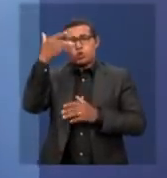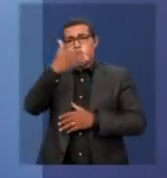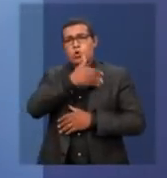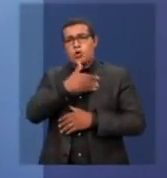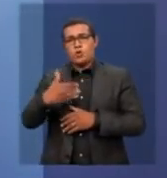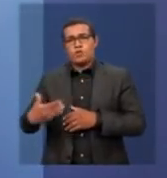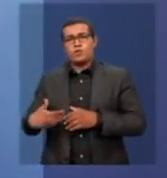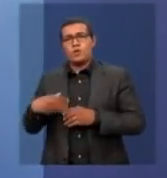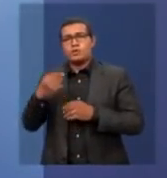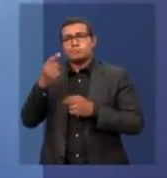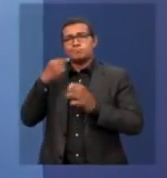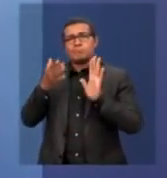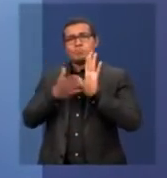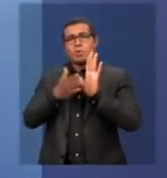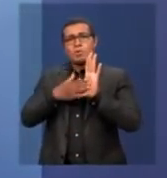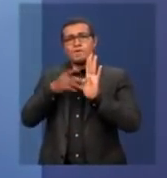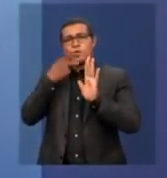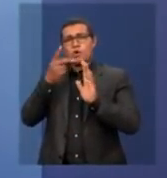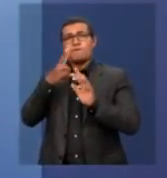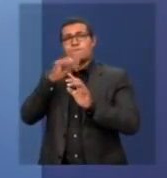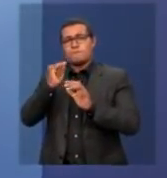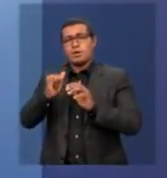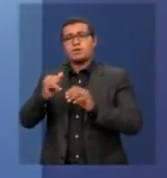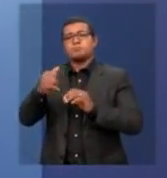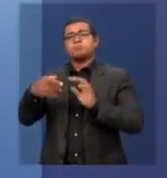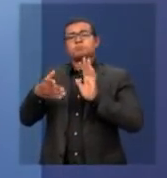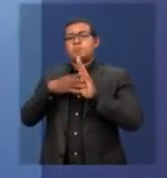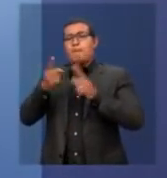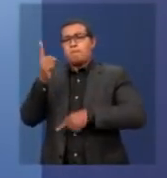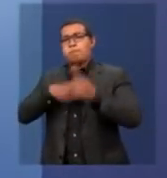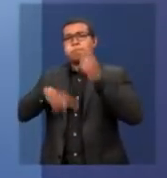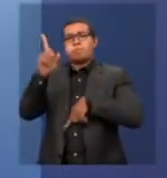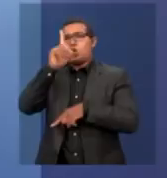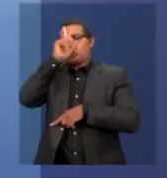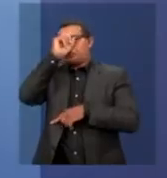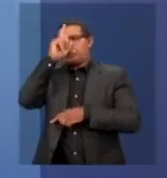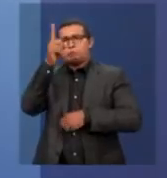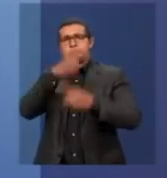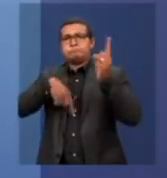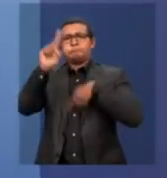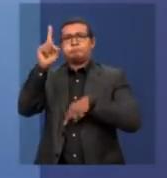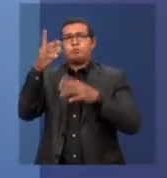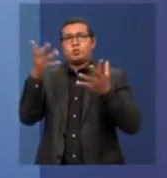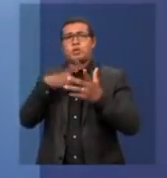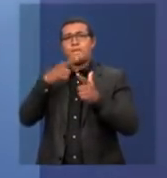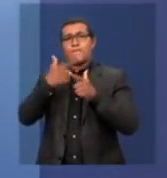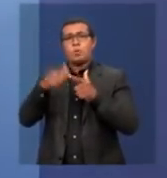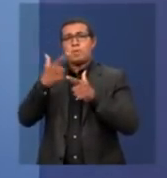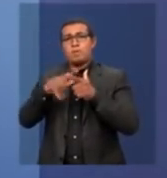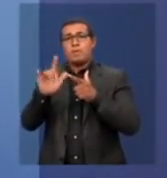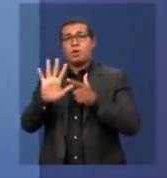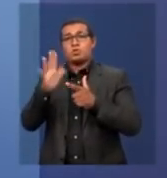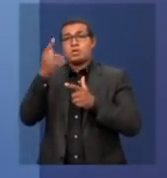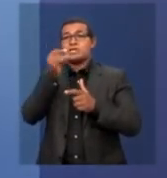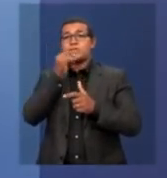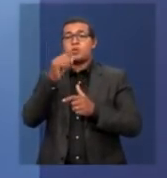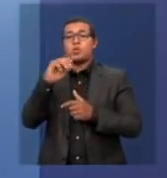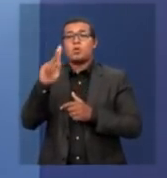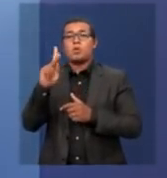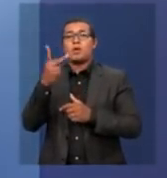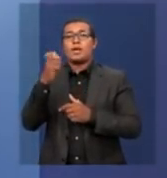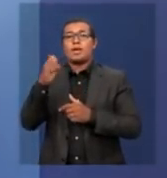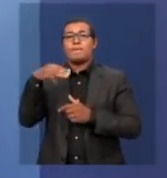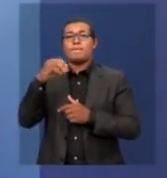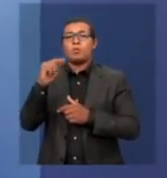de especialidades aconteceu e nós temos um problema que estamos enfrentando que é o problema daí o diário por exemplo